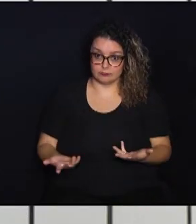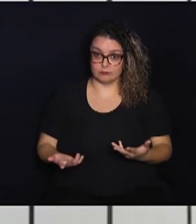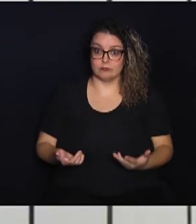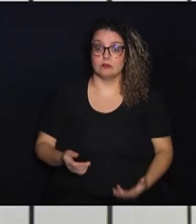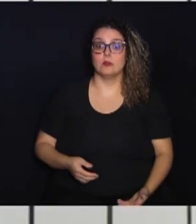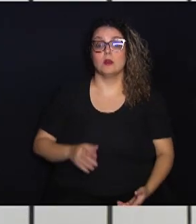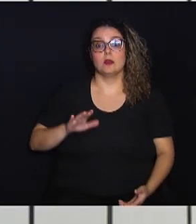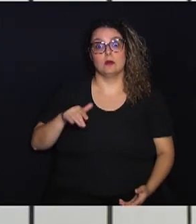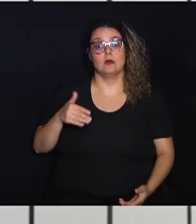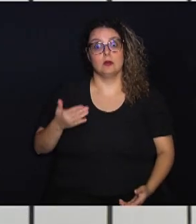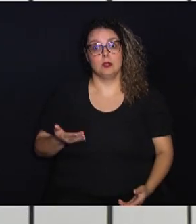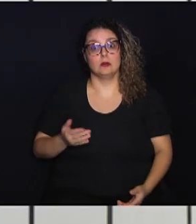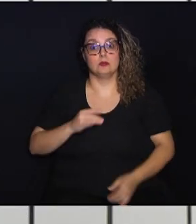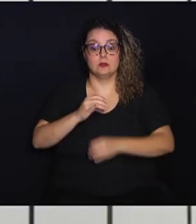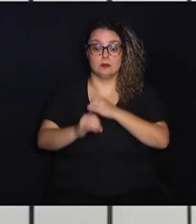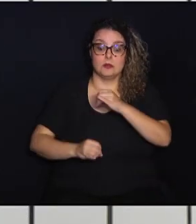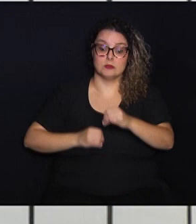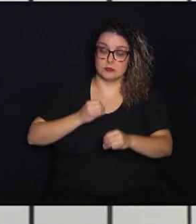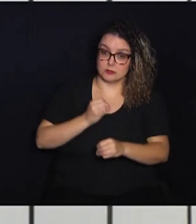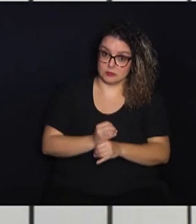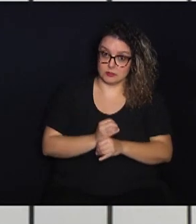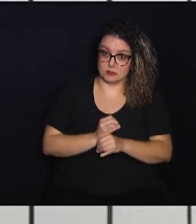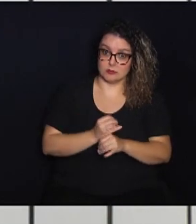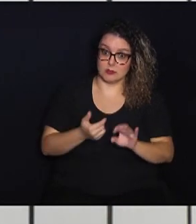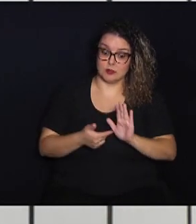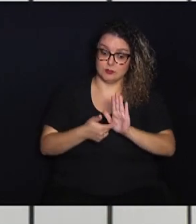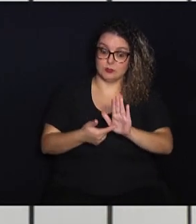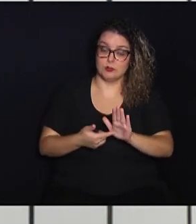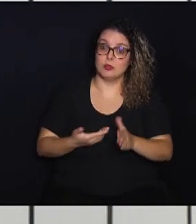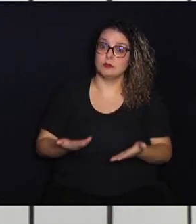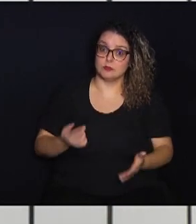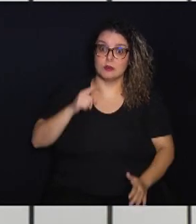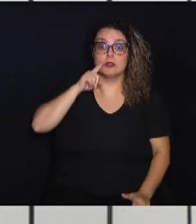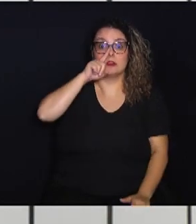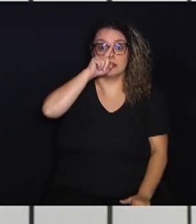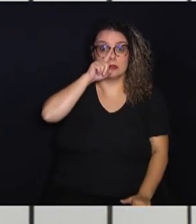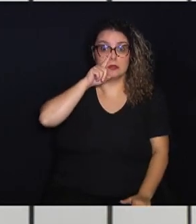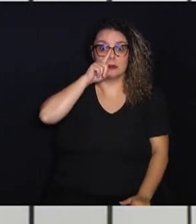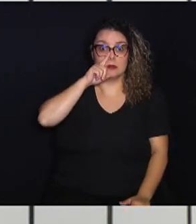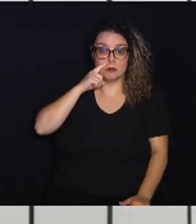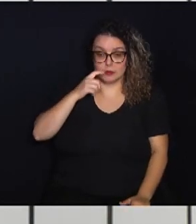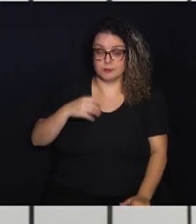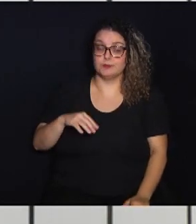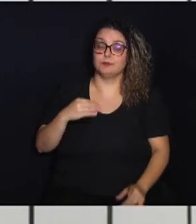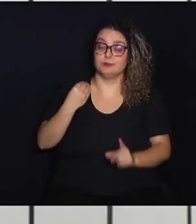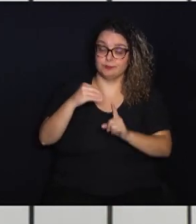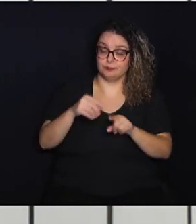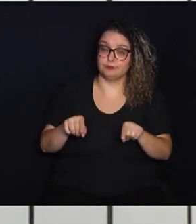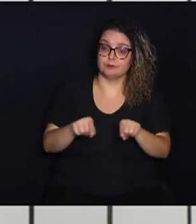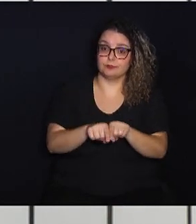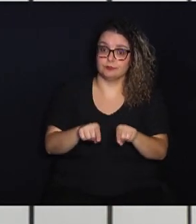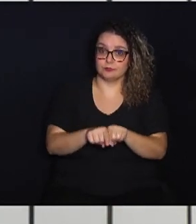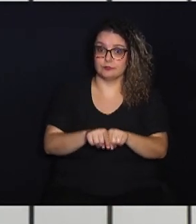porquanto a internet, de fato, os expõe a situações de risco e vulnerabilidade. Ao negar o recurso, o